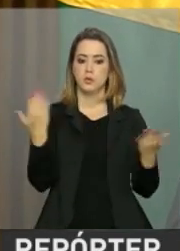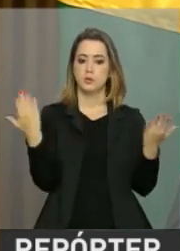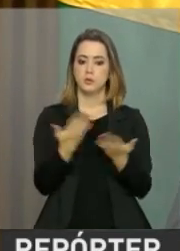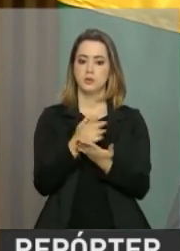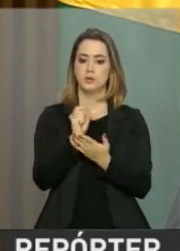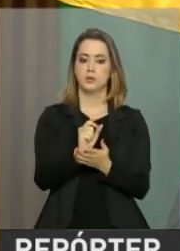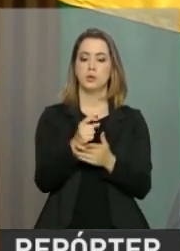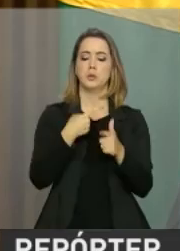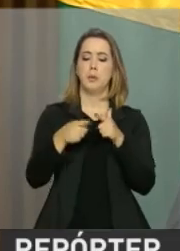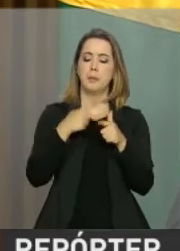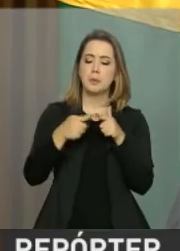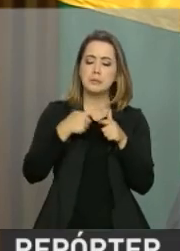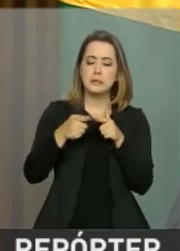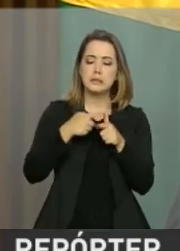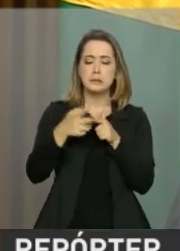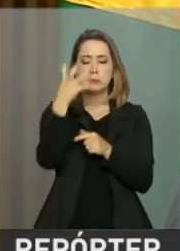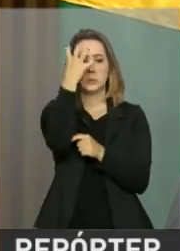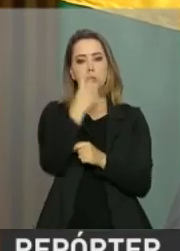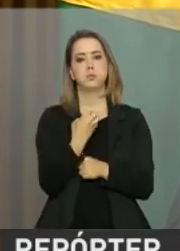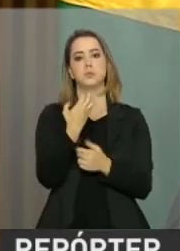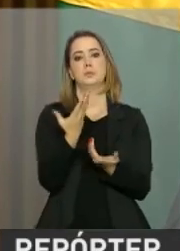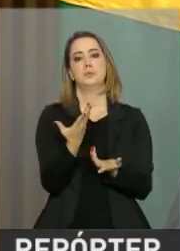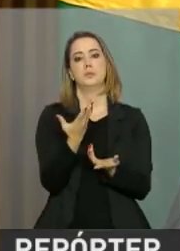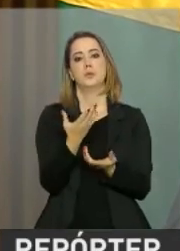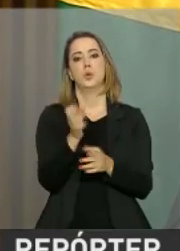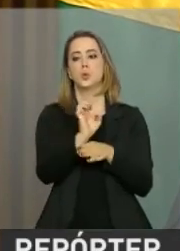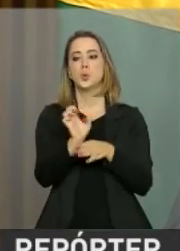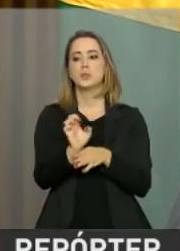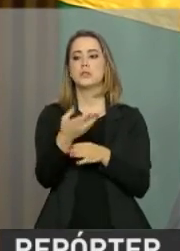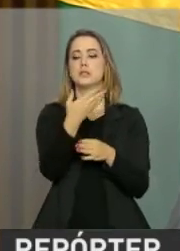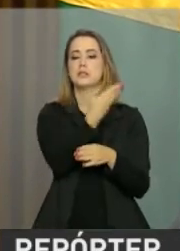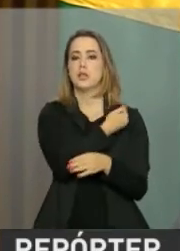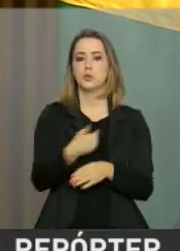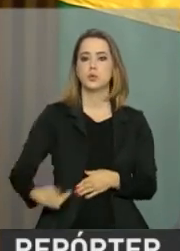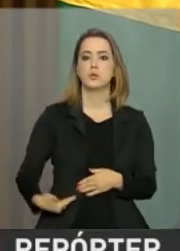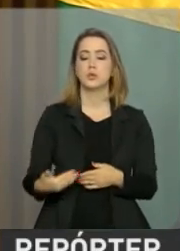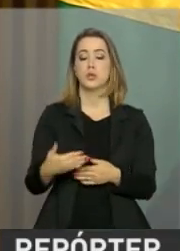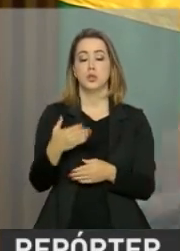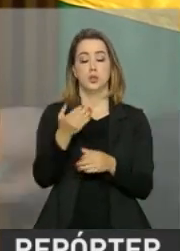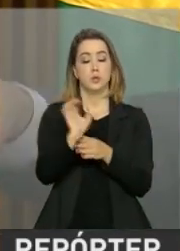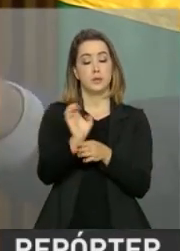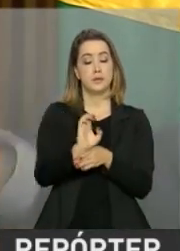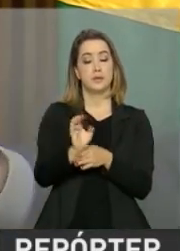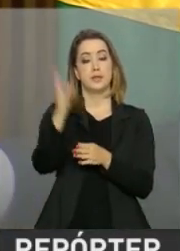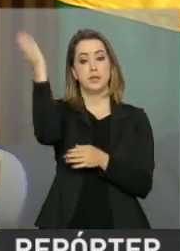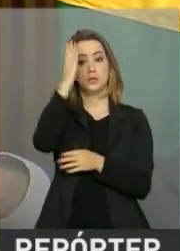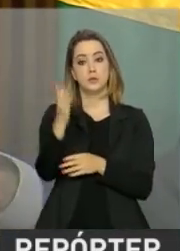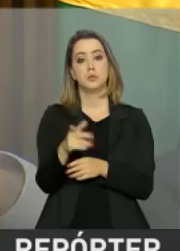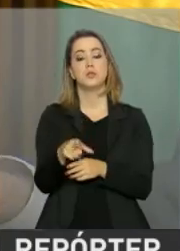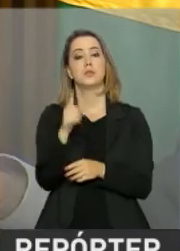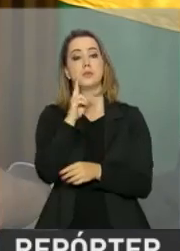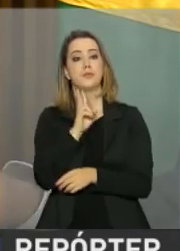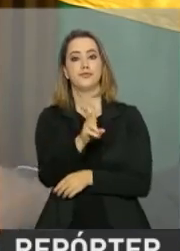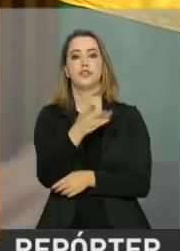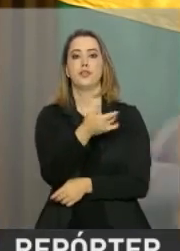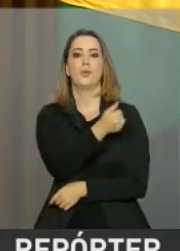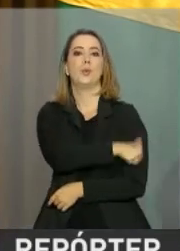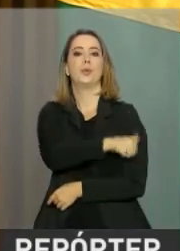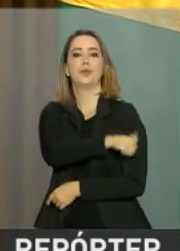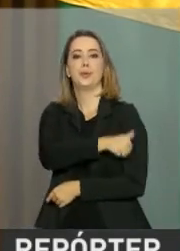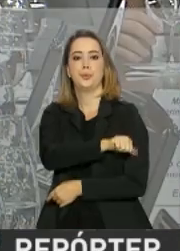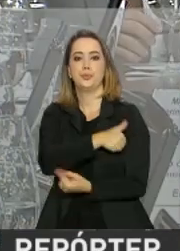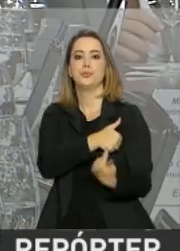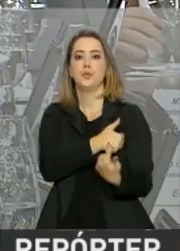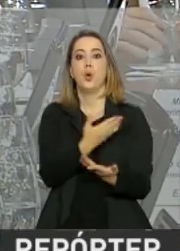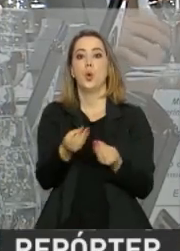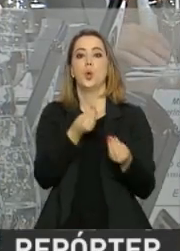nos estados brasileiros particularmente no rio de janeiro onde tem acompanhado o mesmo a defesa preocupa disso e como